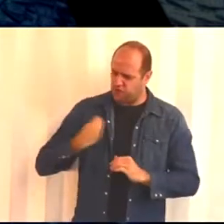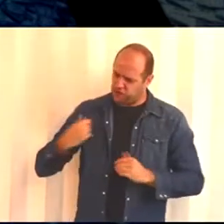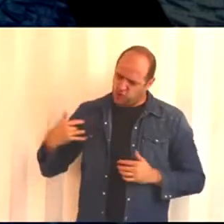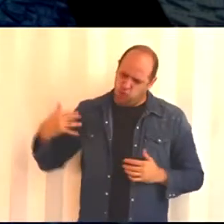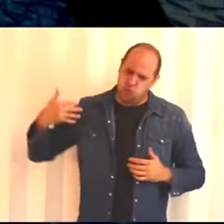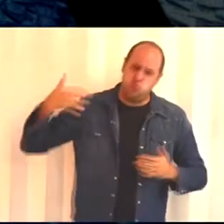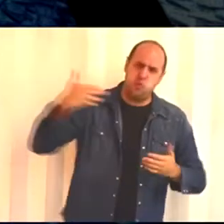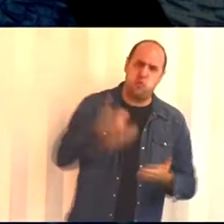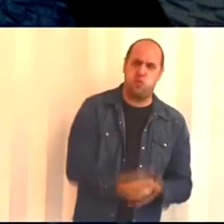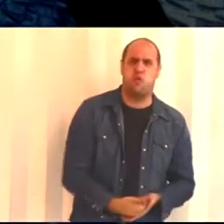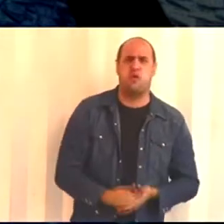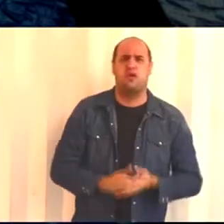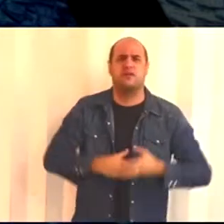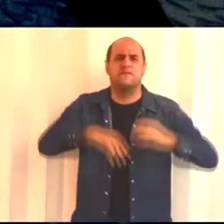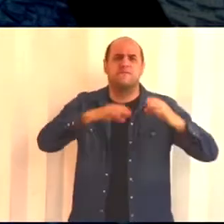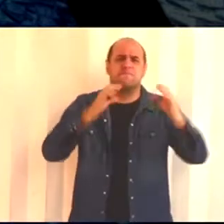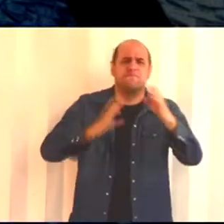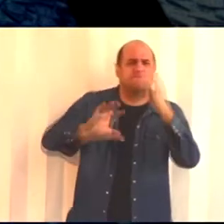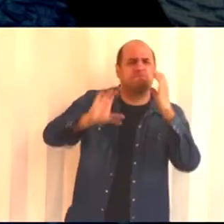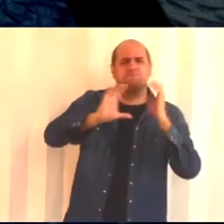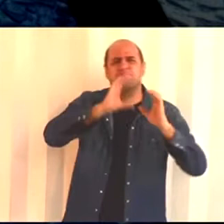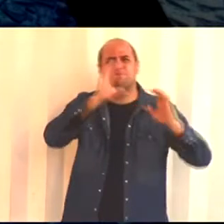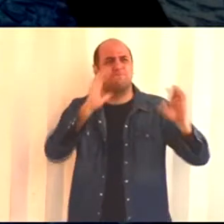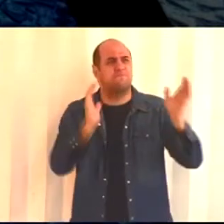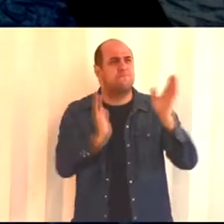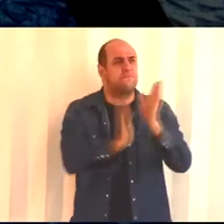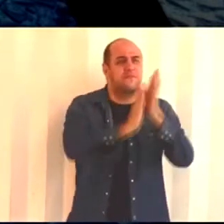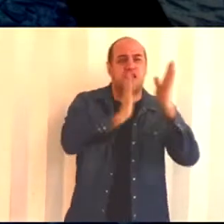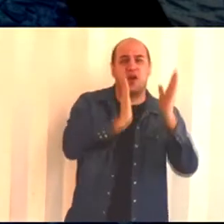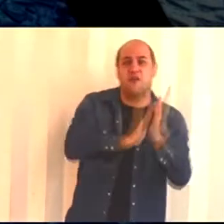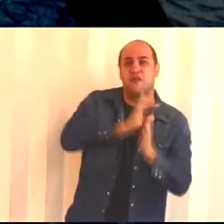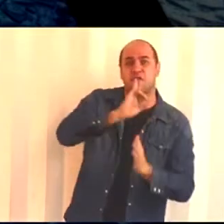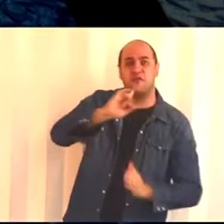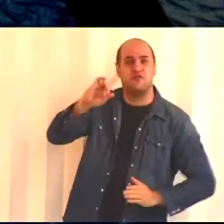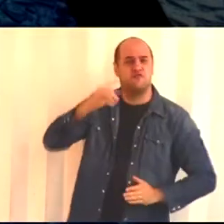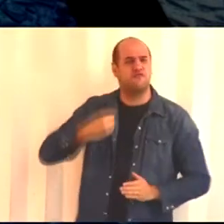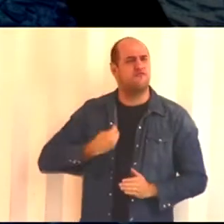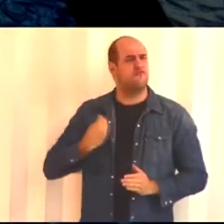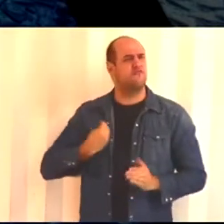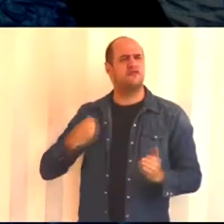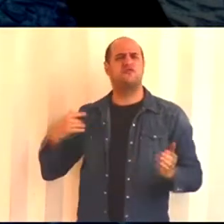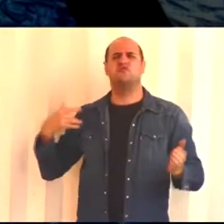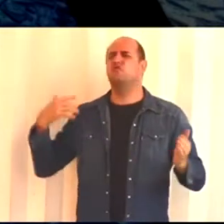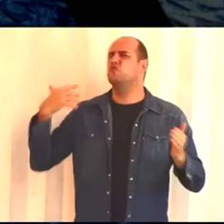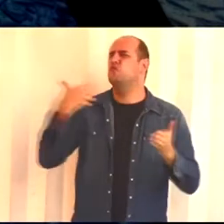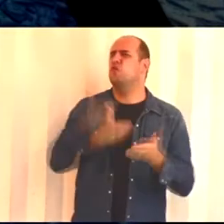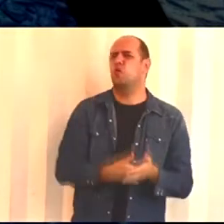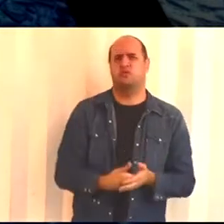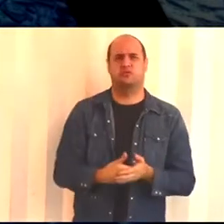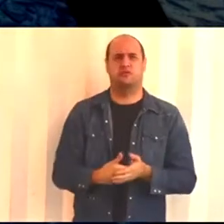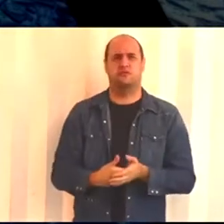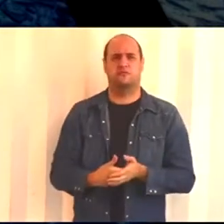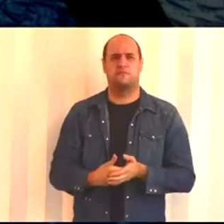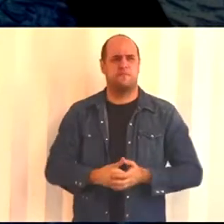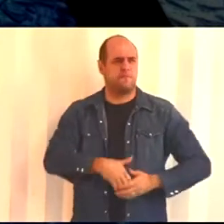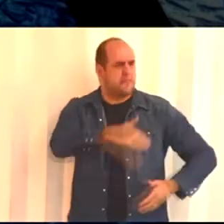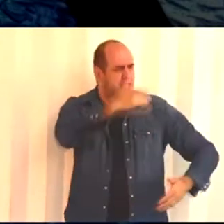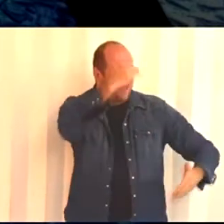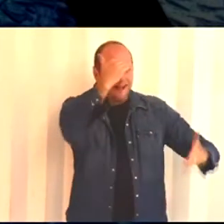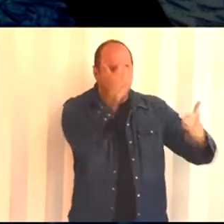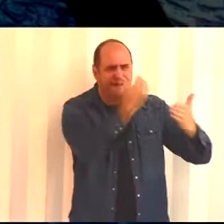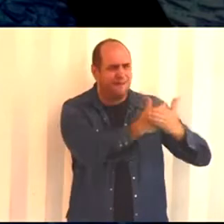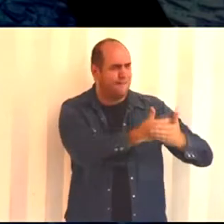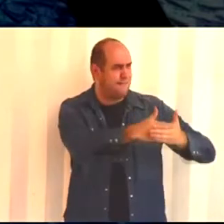vida. Cantarei louvores ao meu Deus enquanto eu viver. Não confieis